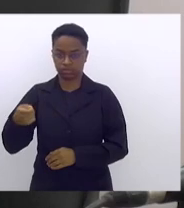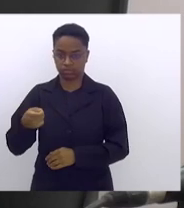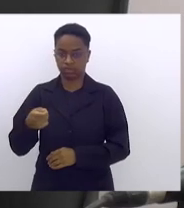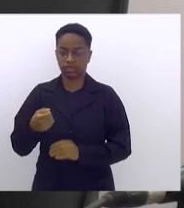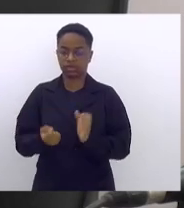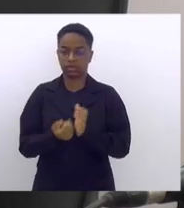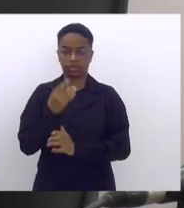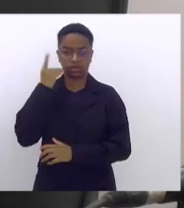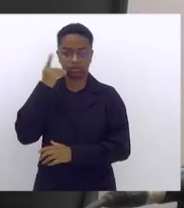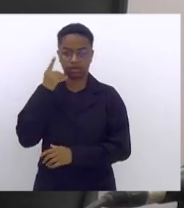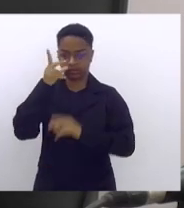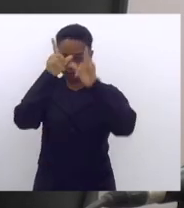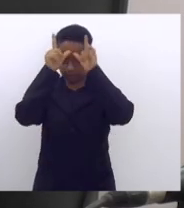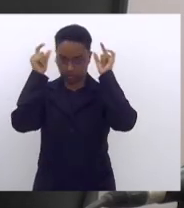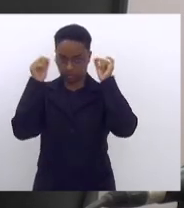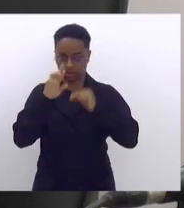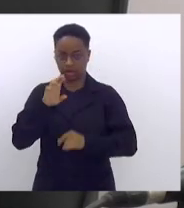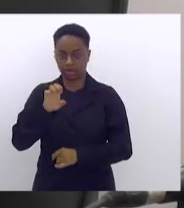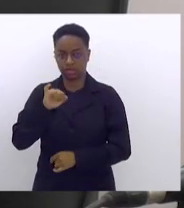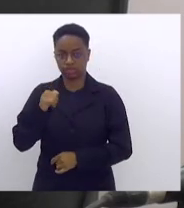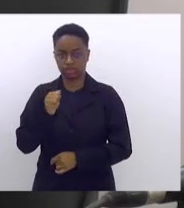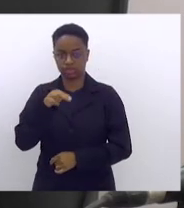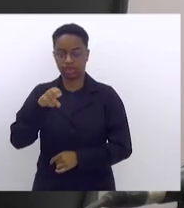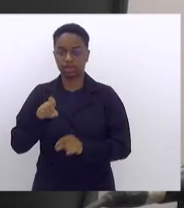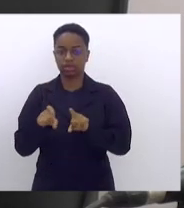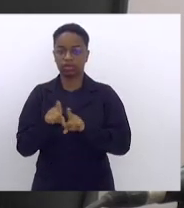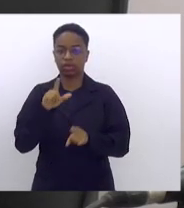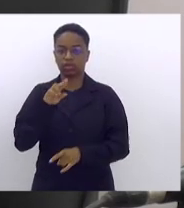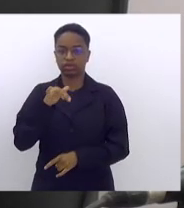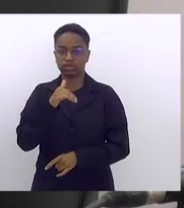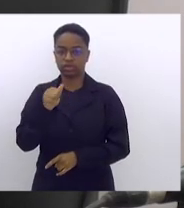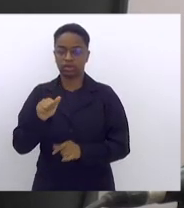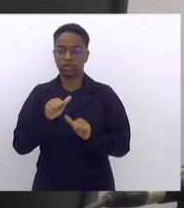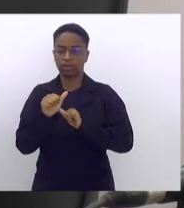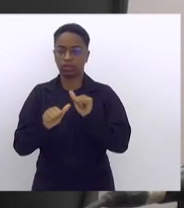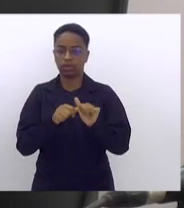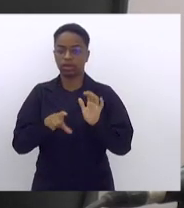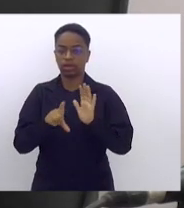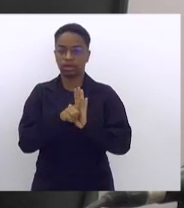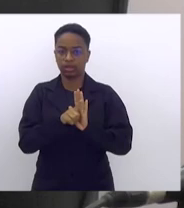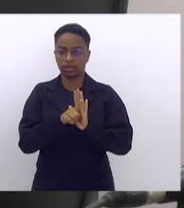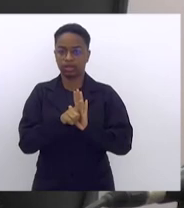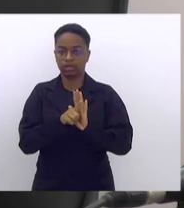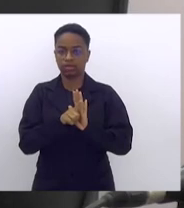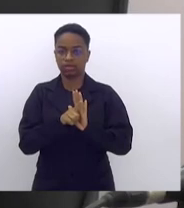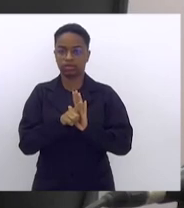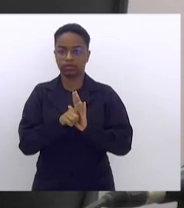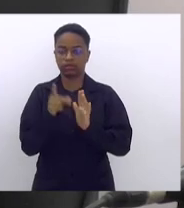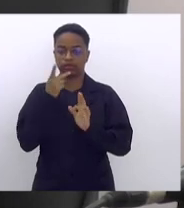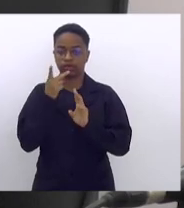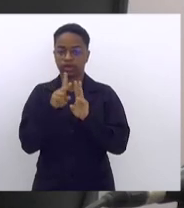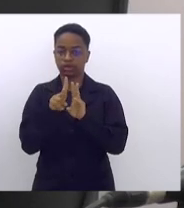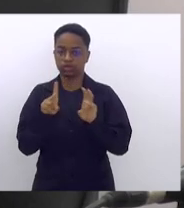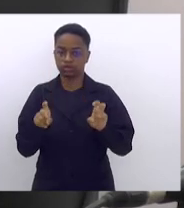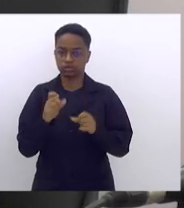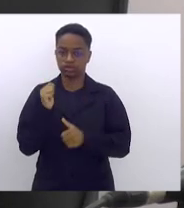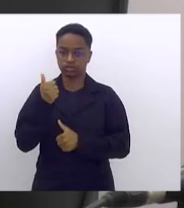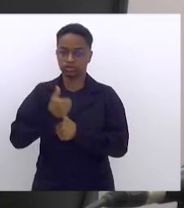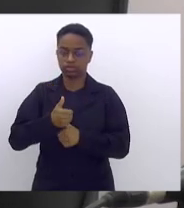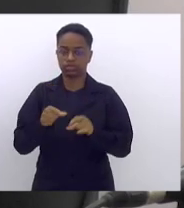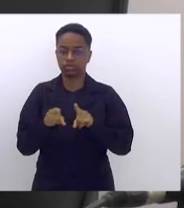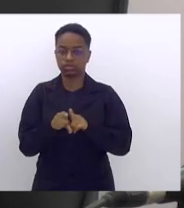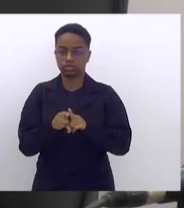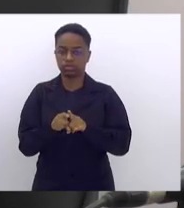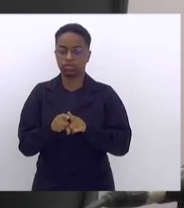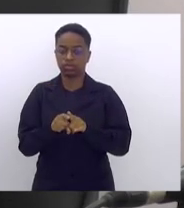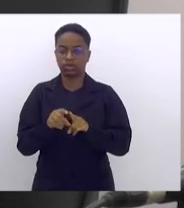Enfermeira Rejane e Lucinha, que modifica a Lei 5.502 de 15 de julho de 2009, que dispõe sobre a substituição e recolhimento